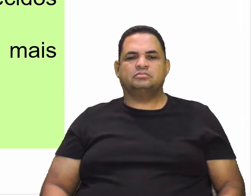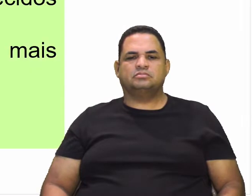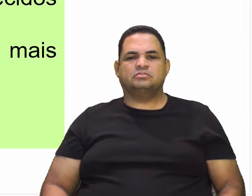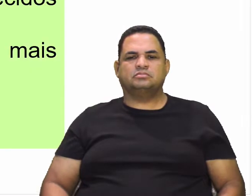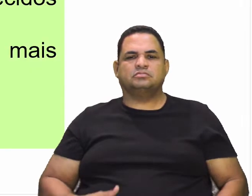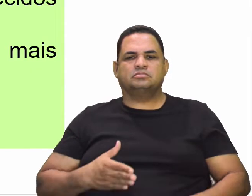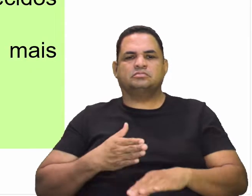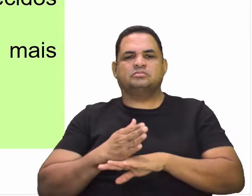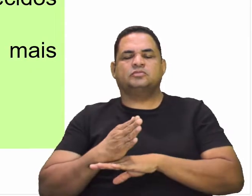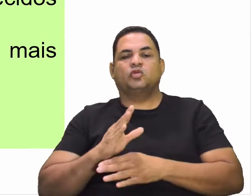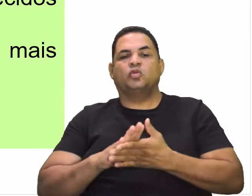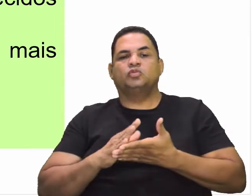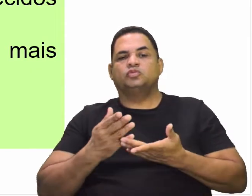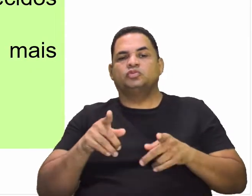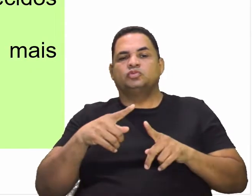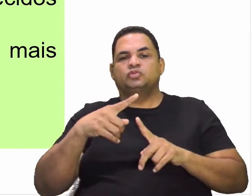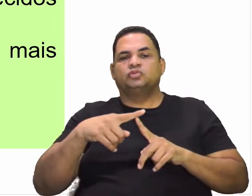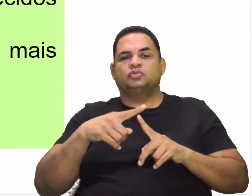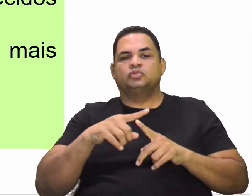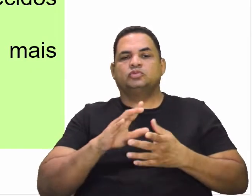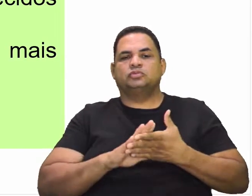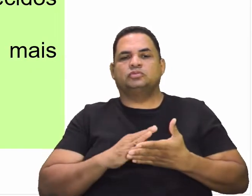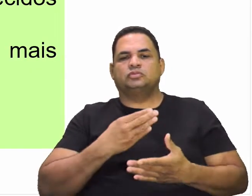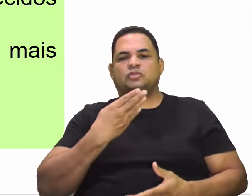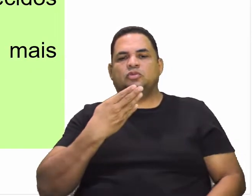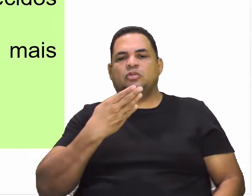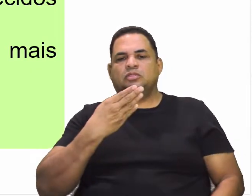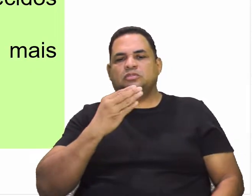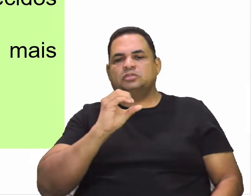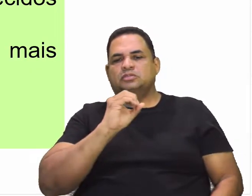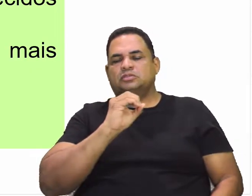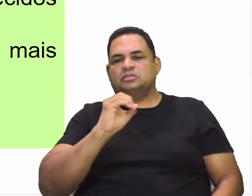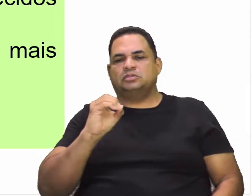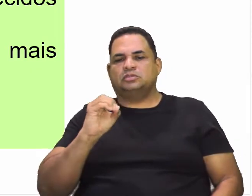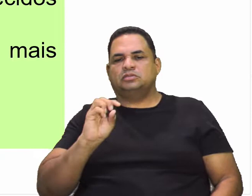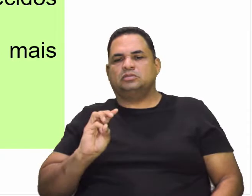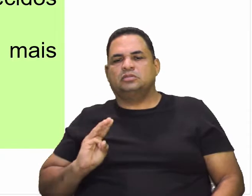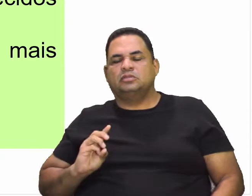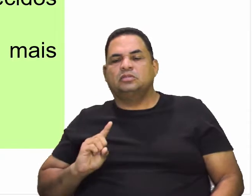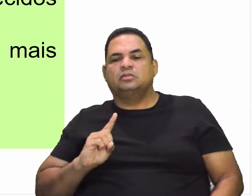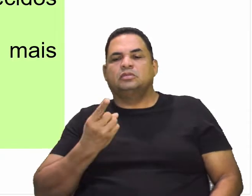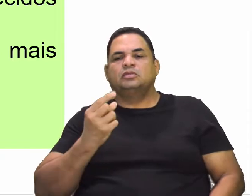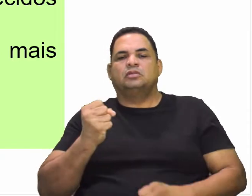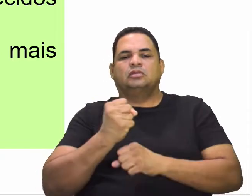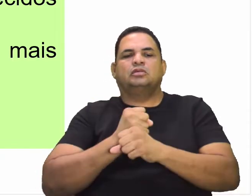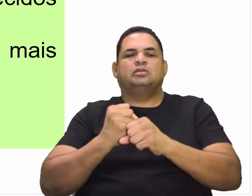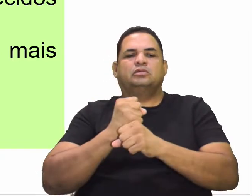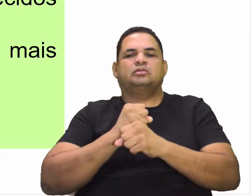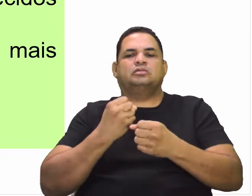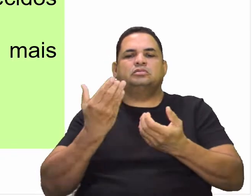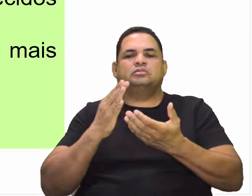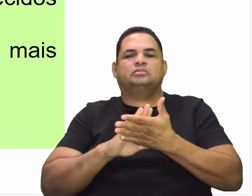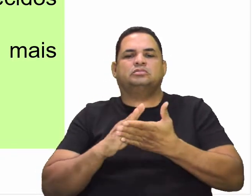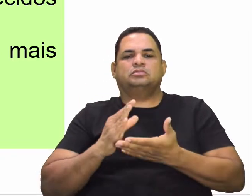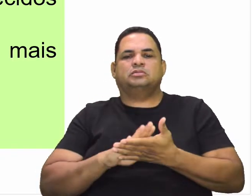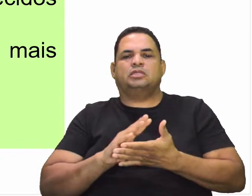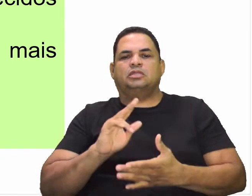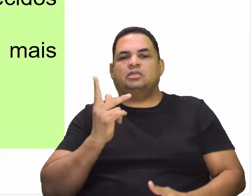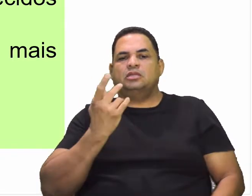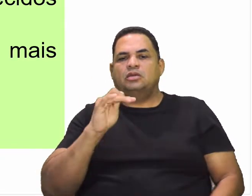Entrou outra espécie. Em torno de 400 mil anos atrás, entra o Homo